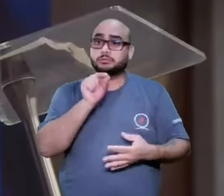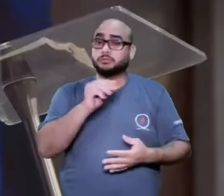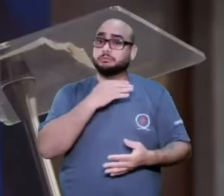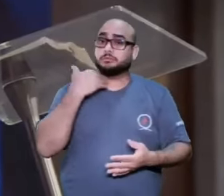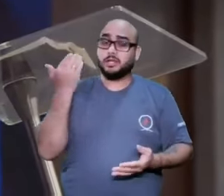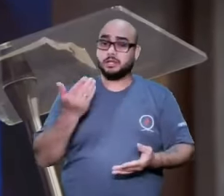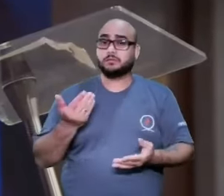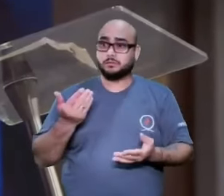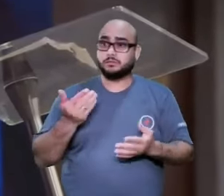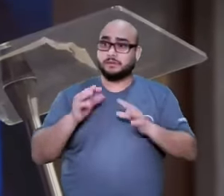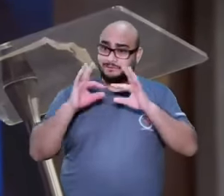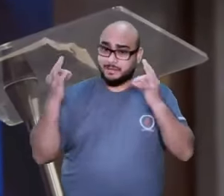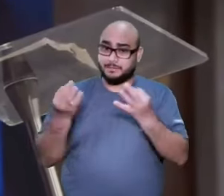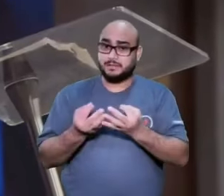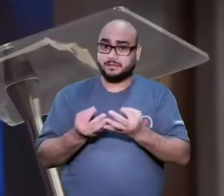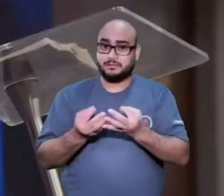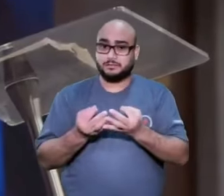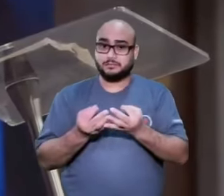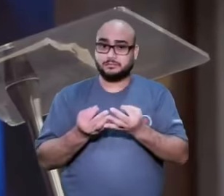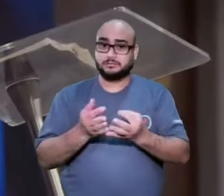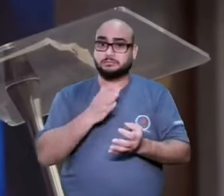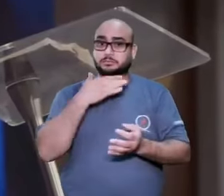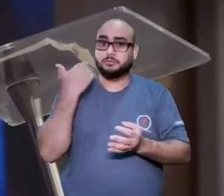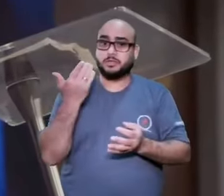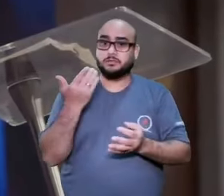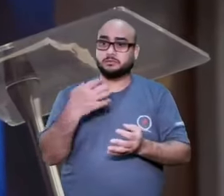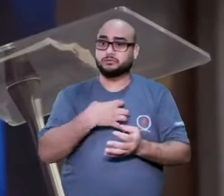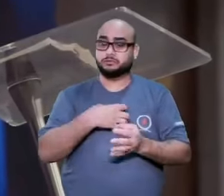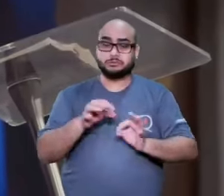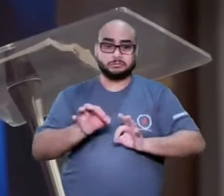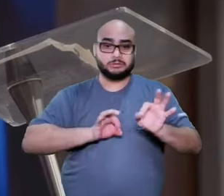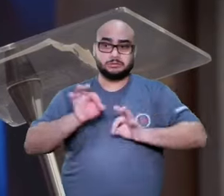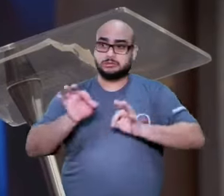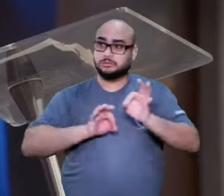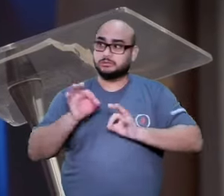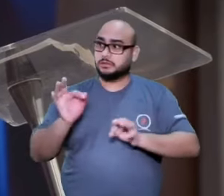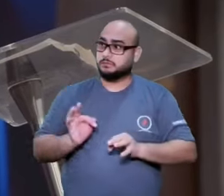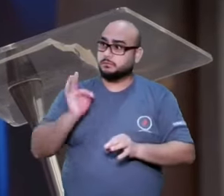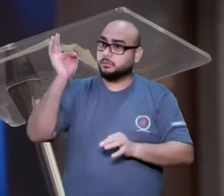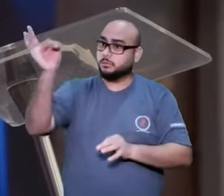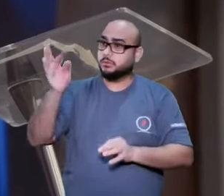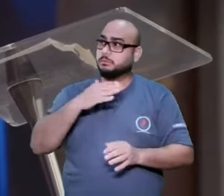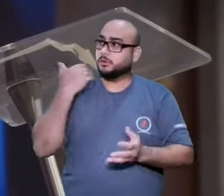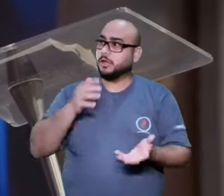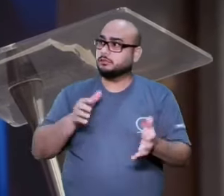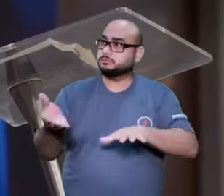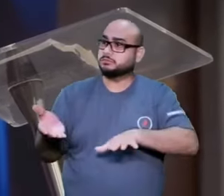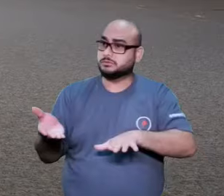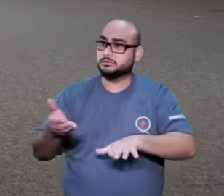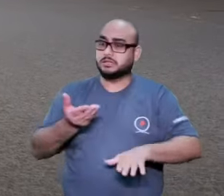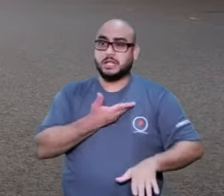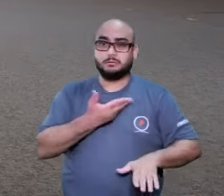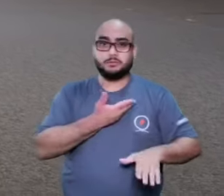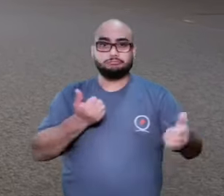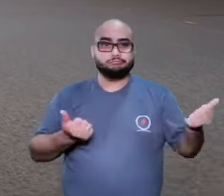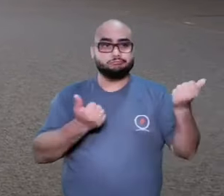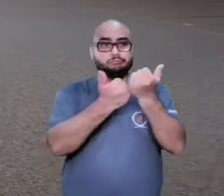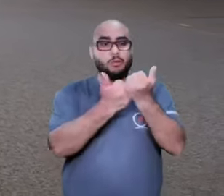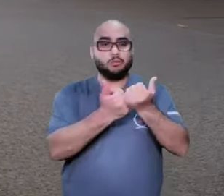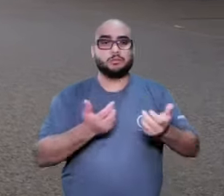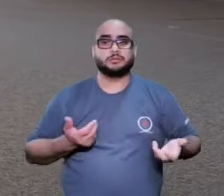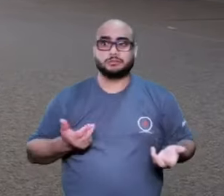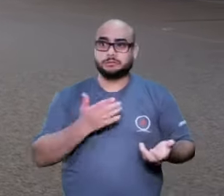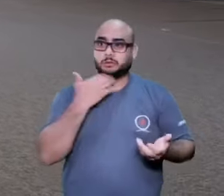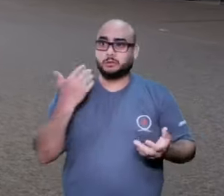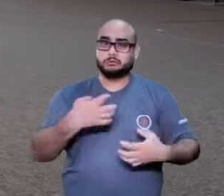a família morreu os seus projetos morreu companheirismo morreu